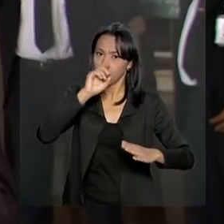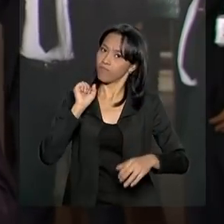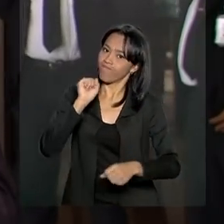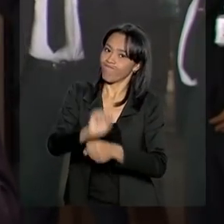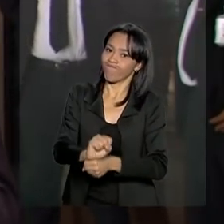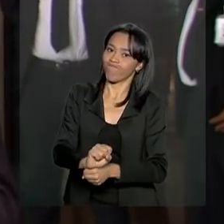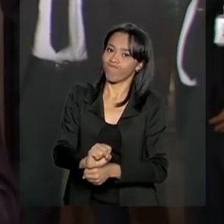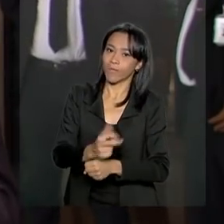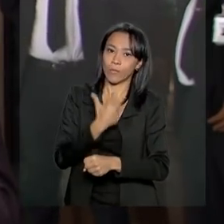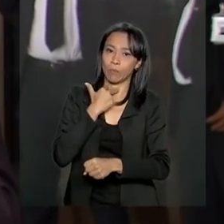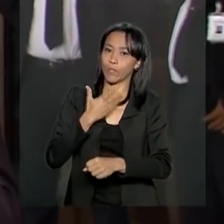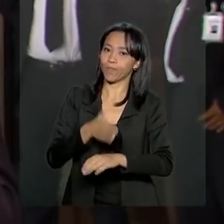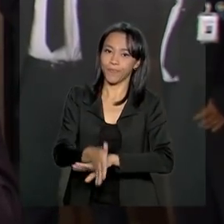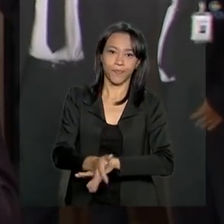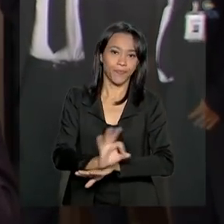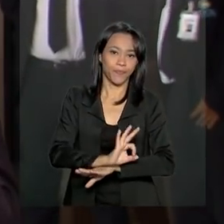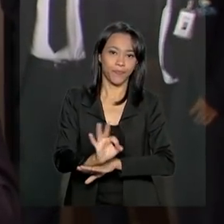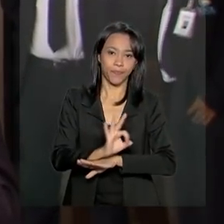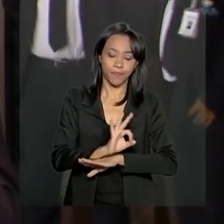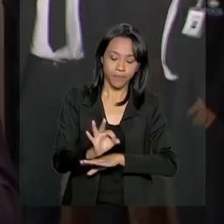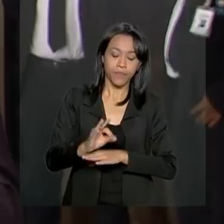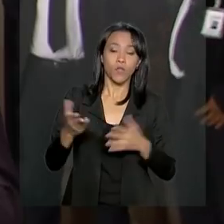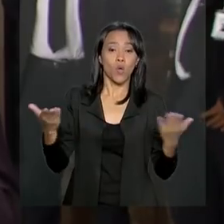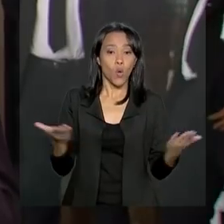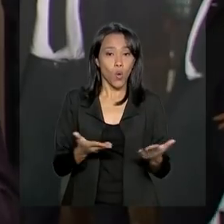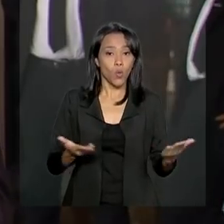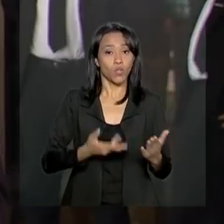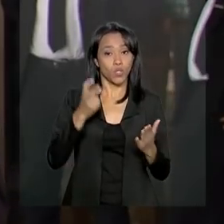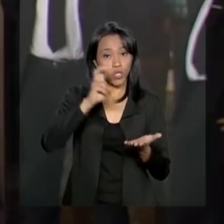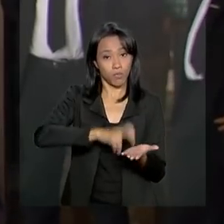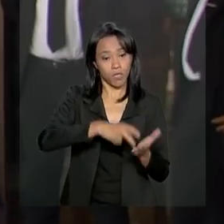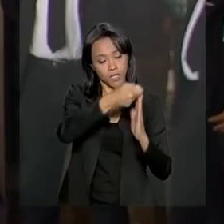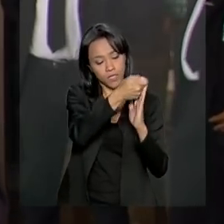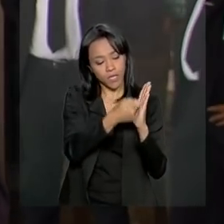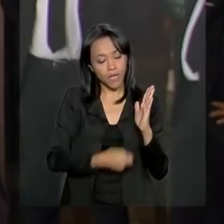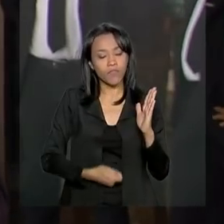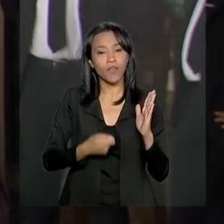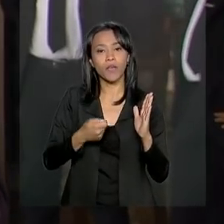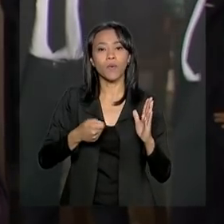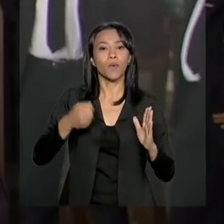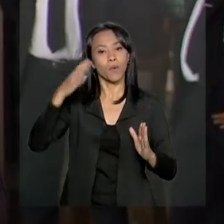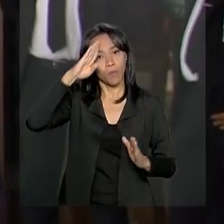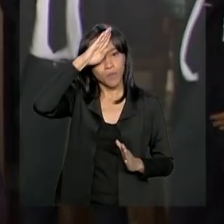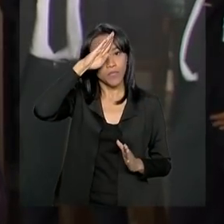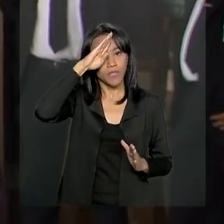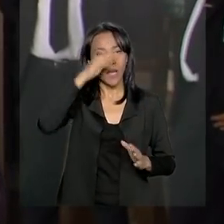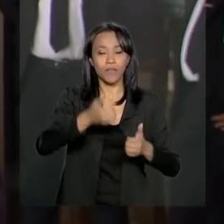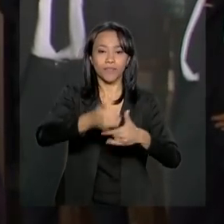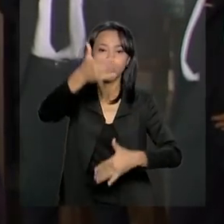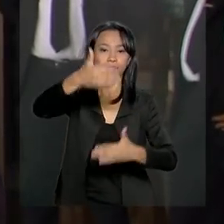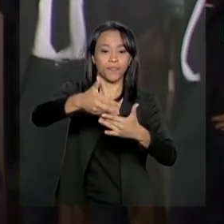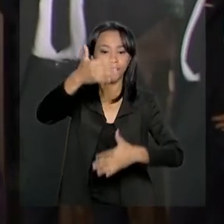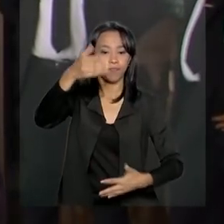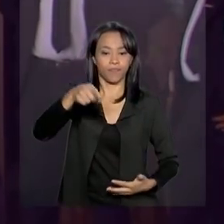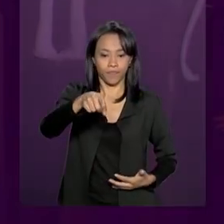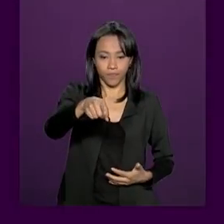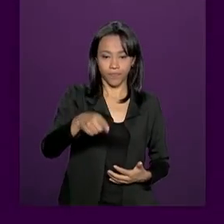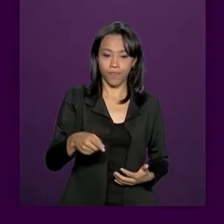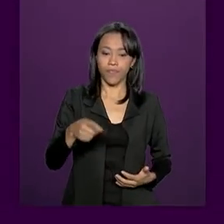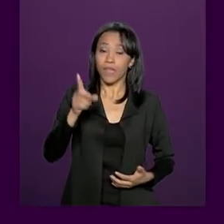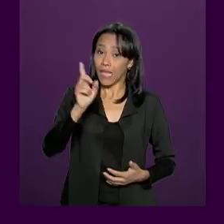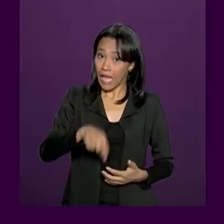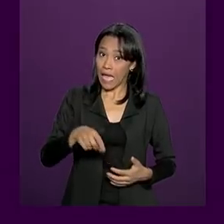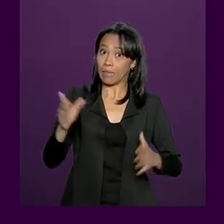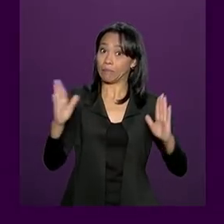suspensas. Hoje pela manhã, o presidente escreveu a seguinte mensagem nas redes sociais, abre aspas: "Foram